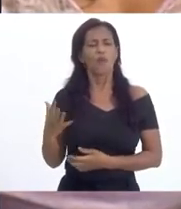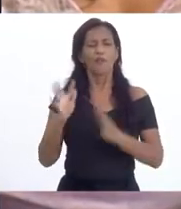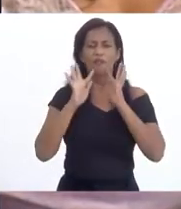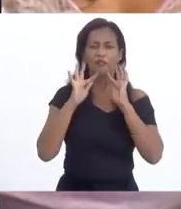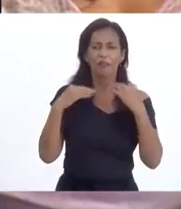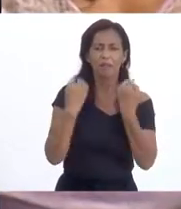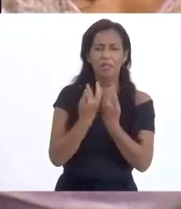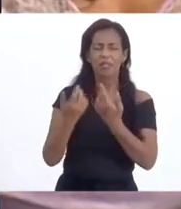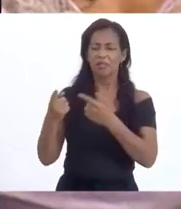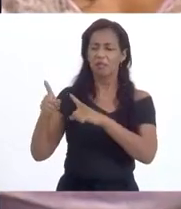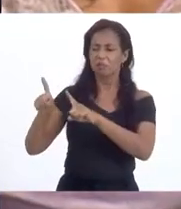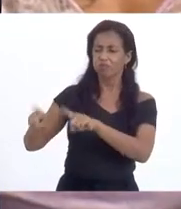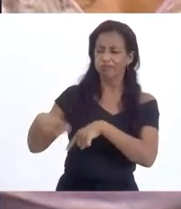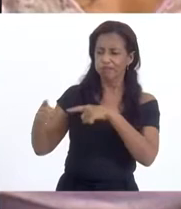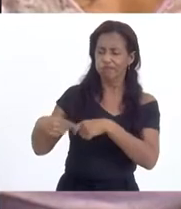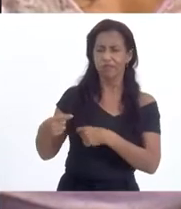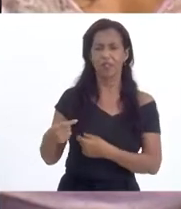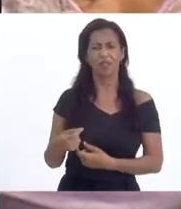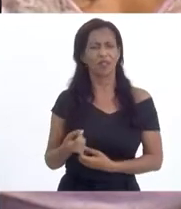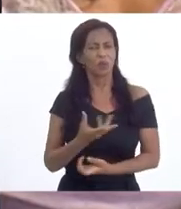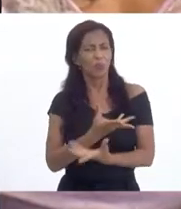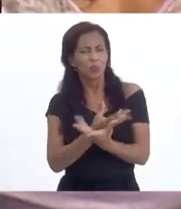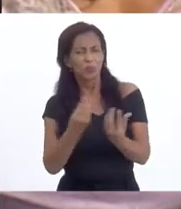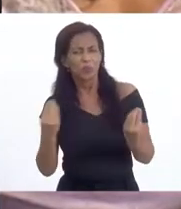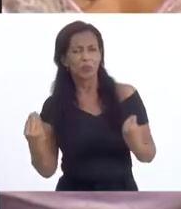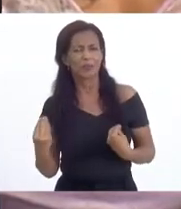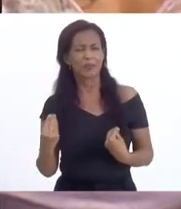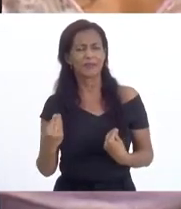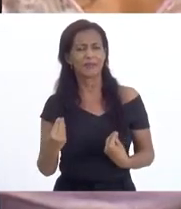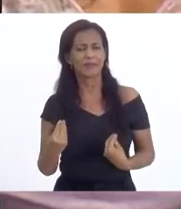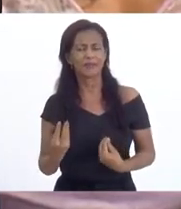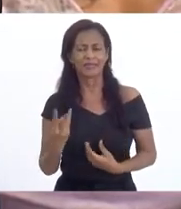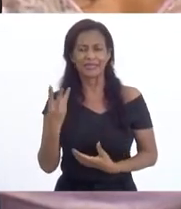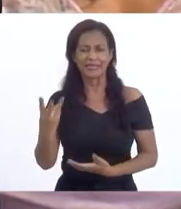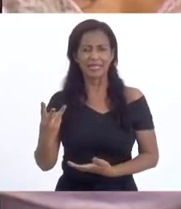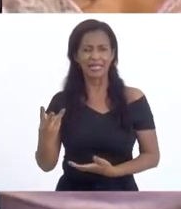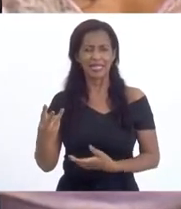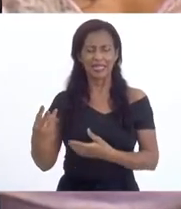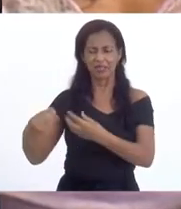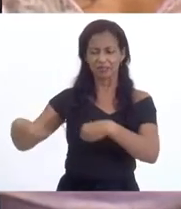rurais, centenas deles, 3 assentamentos,